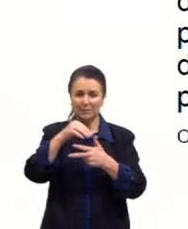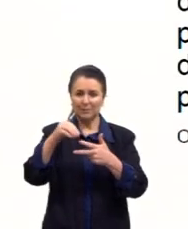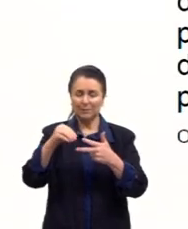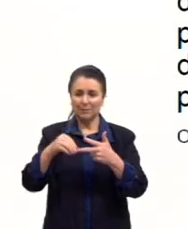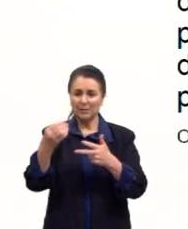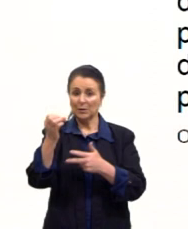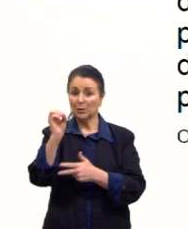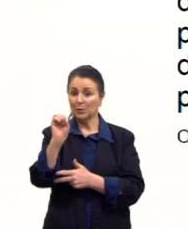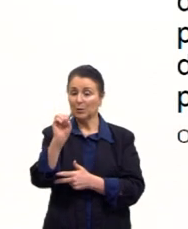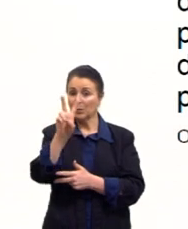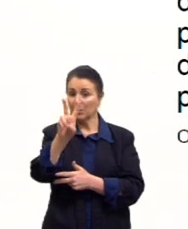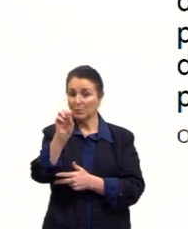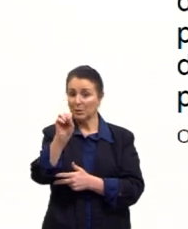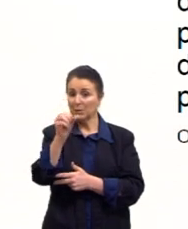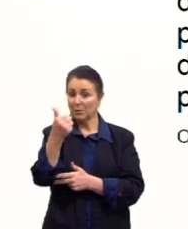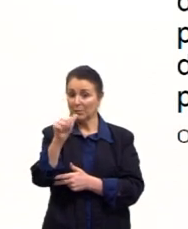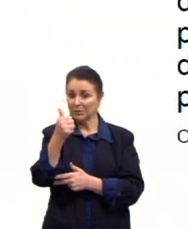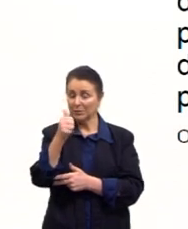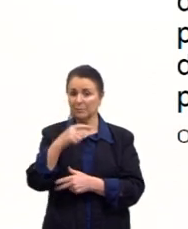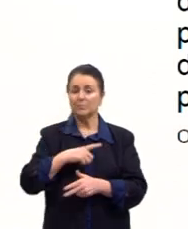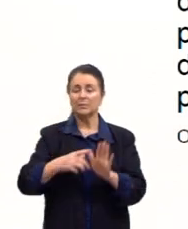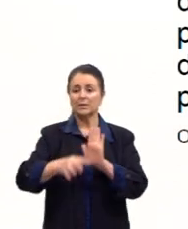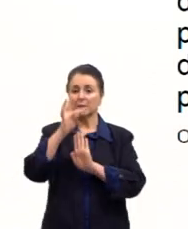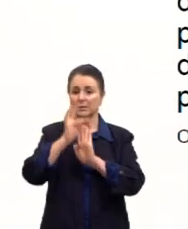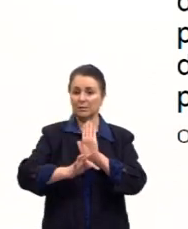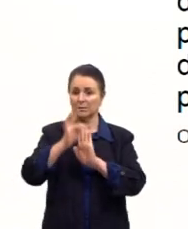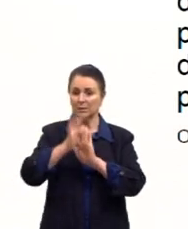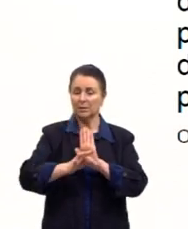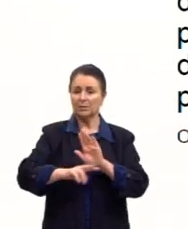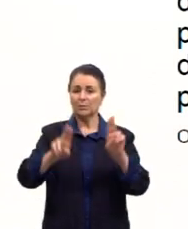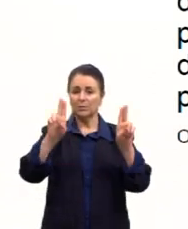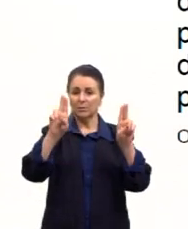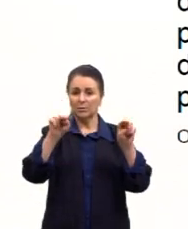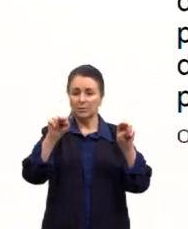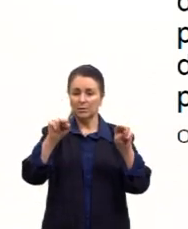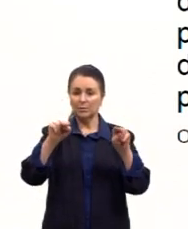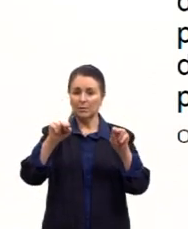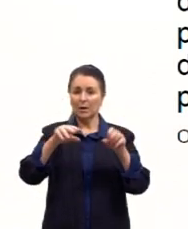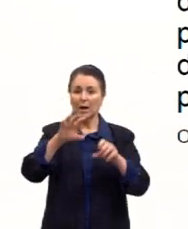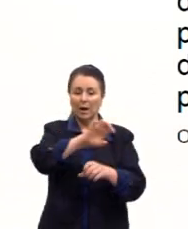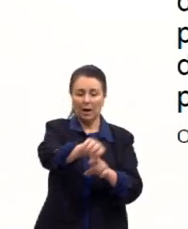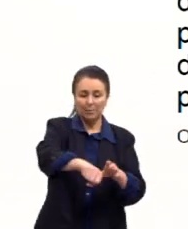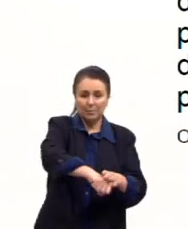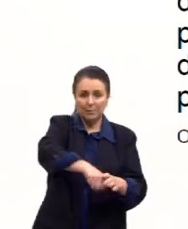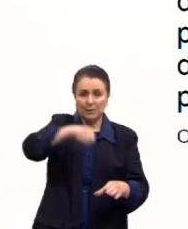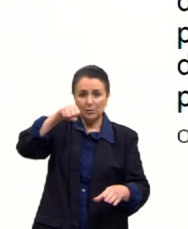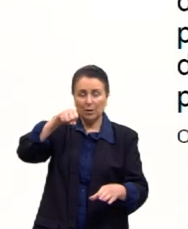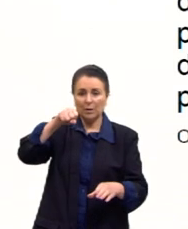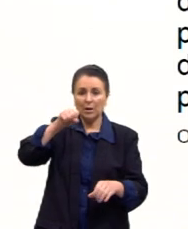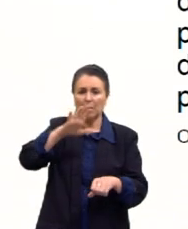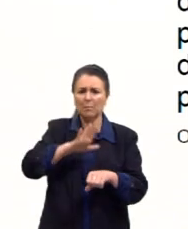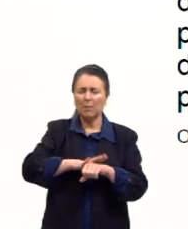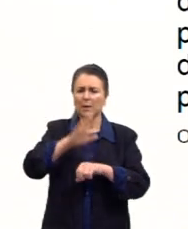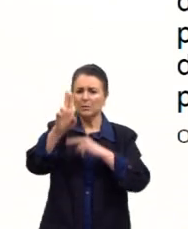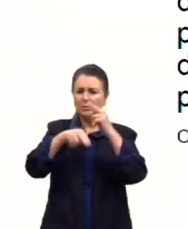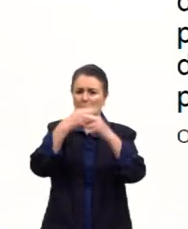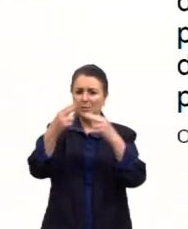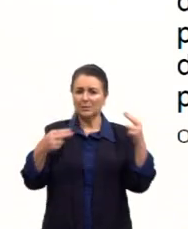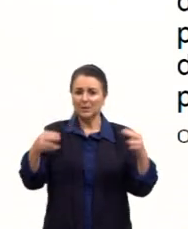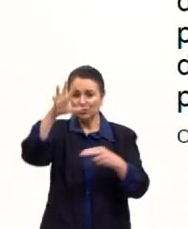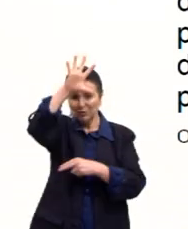2011 Ela traz um texto que tem como título mandioca mais um presente da